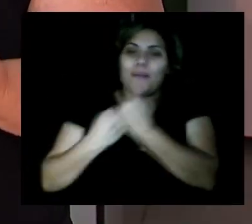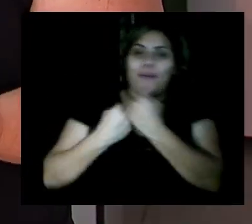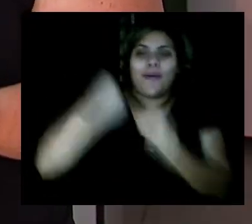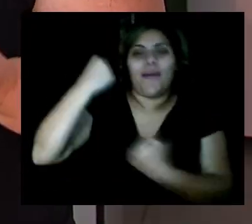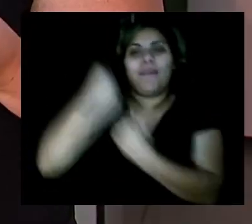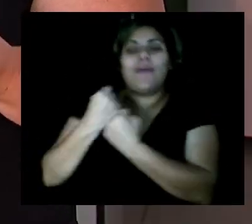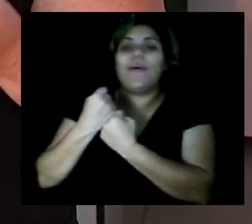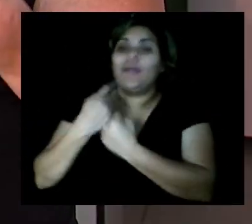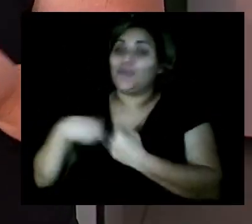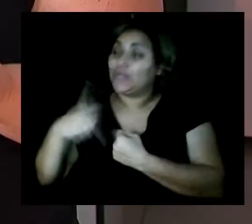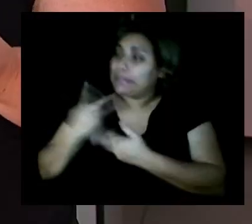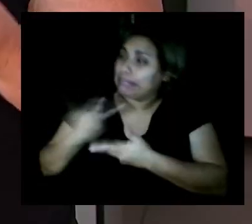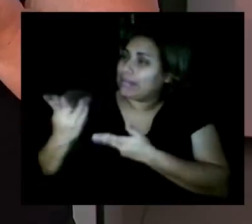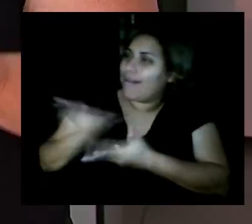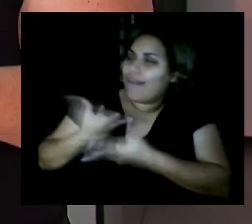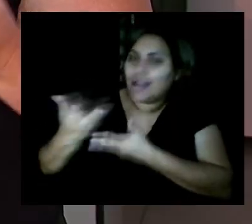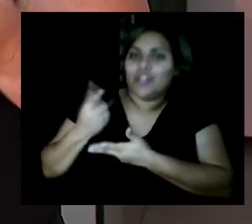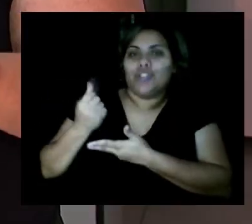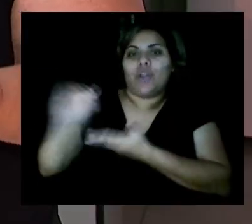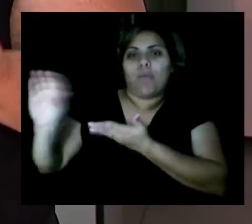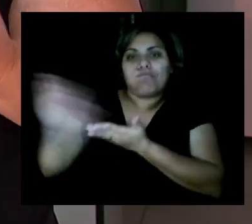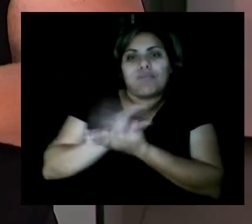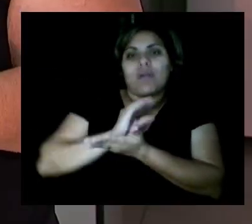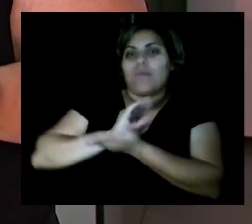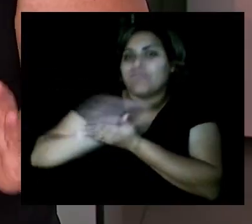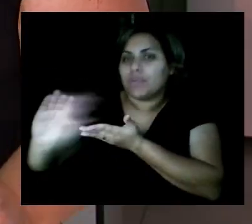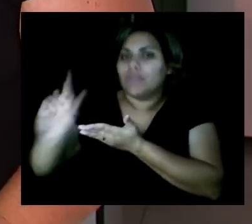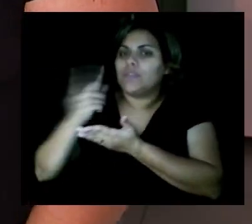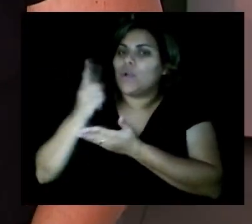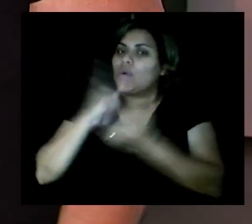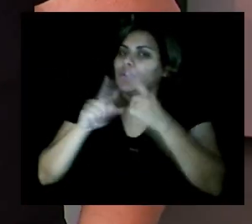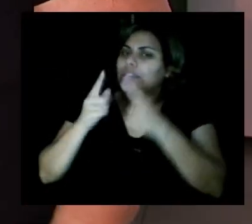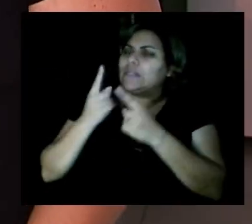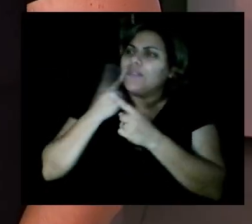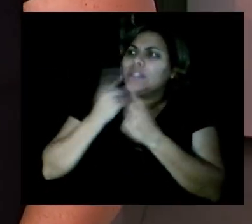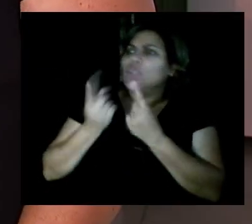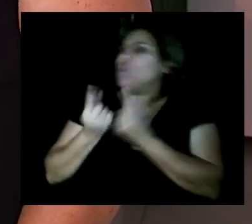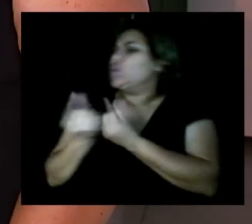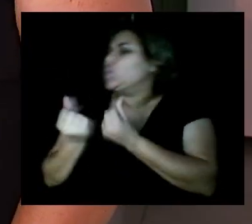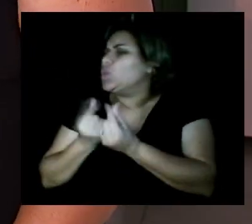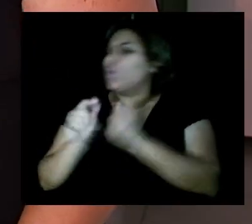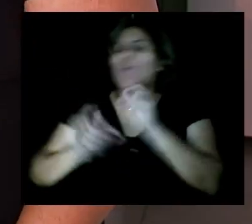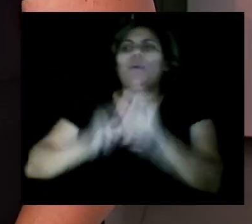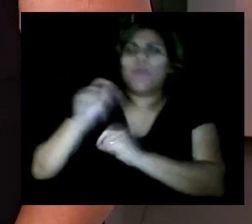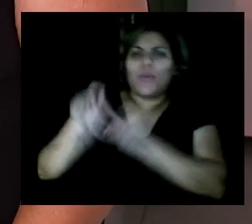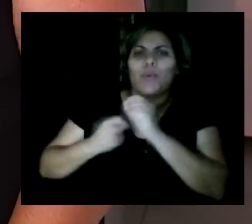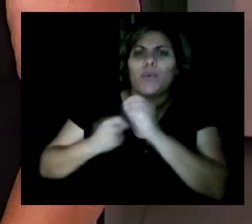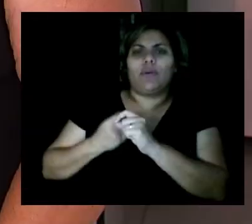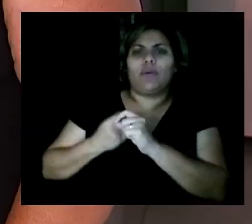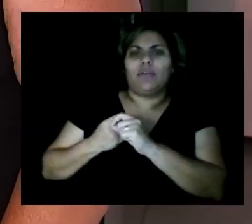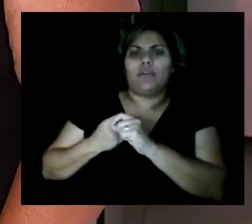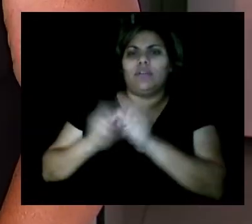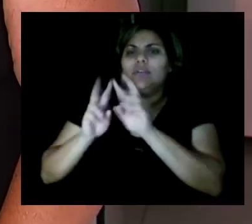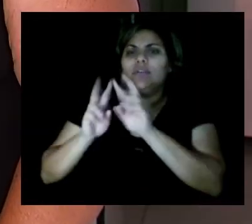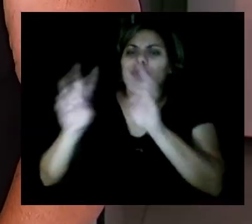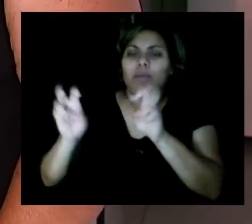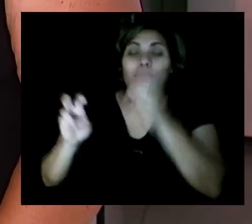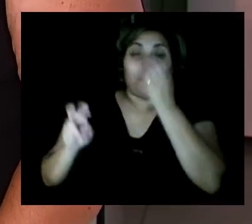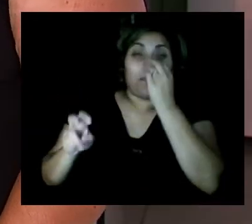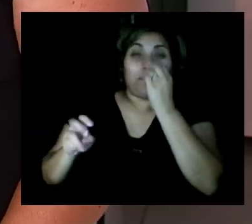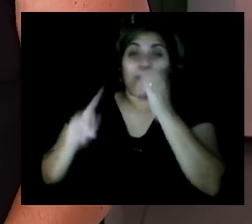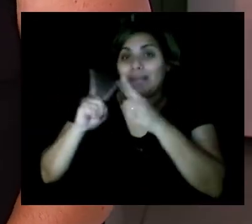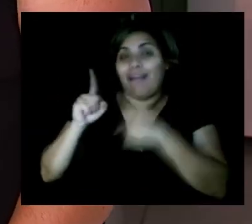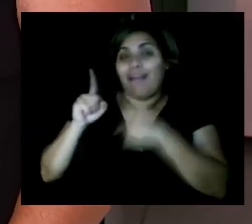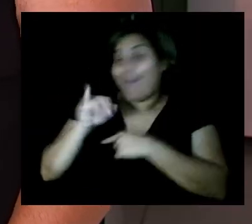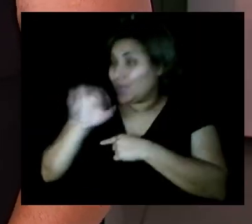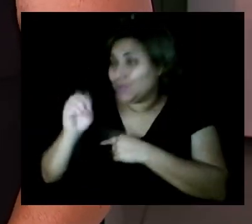daquela financeira, quando tem uma coisa, aí você conversou, viu o que é? Essa parte, né? Então, mas aí foi uma